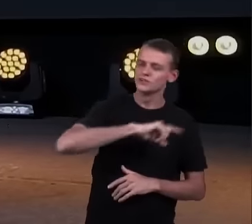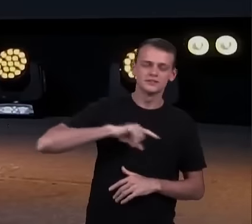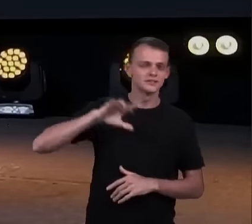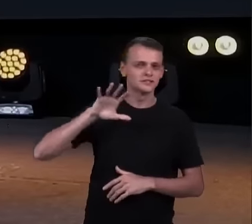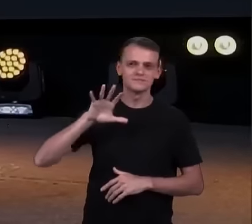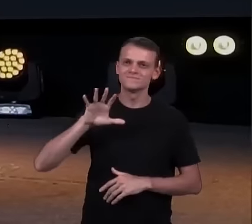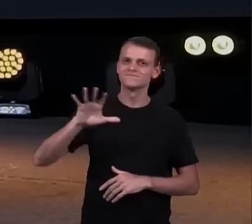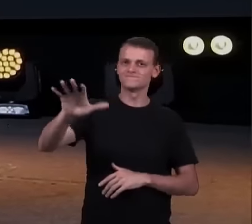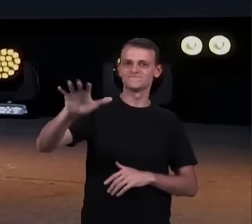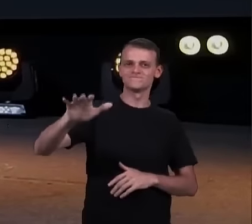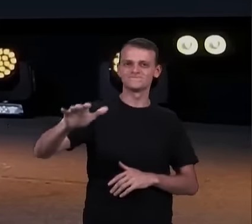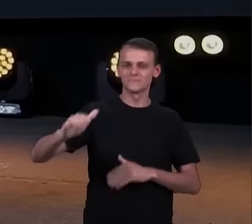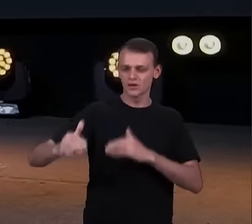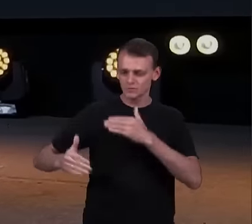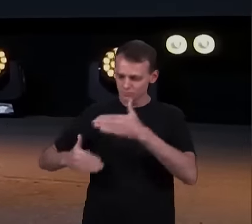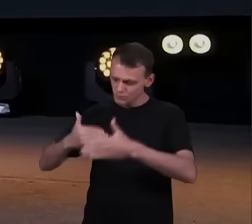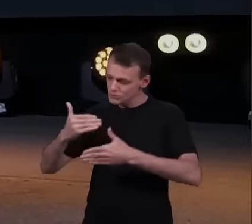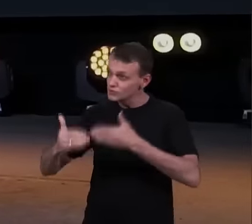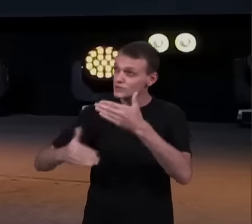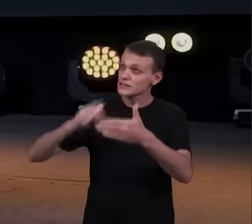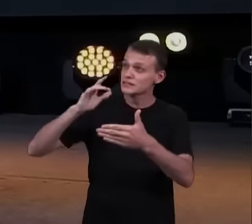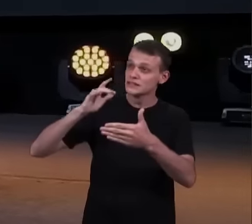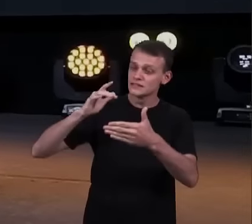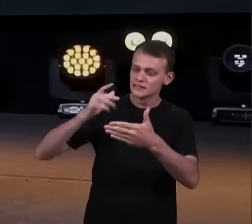condicionados, formatados,